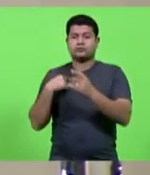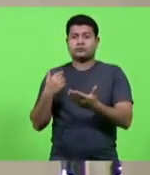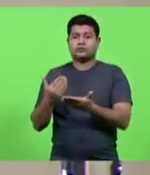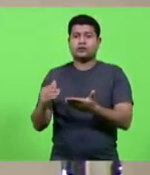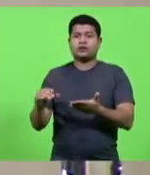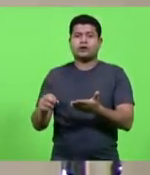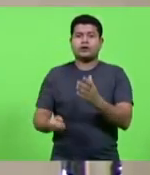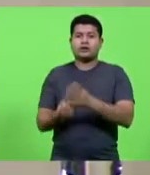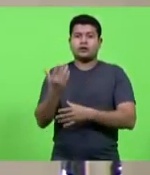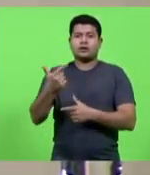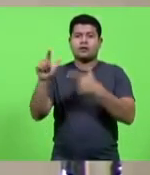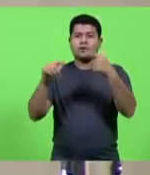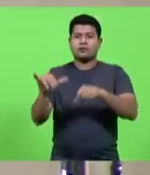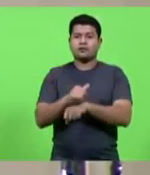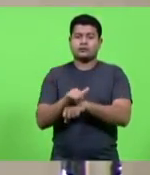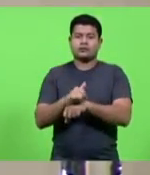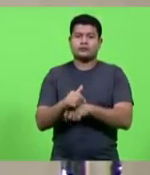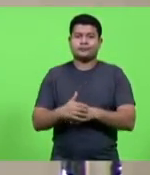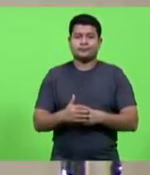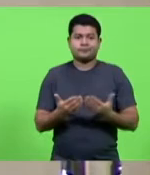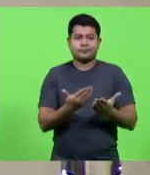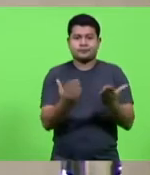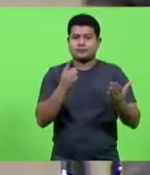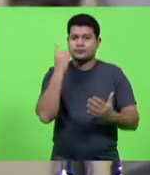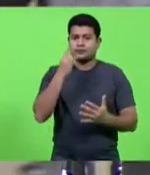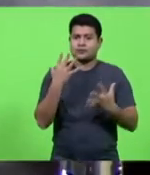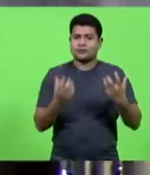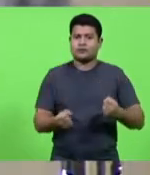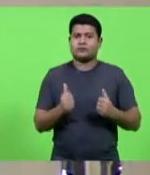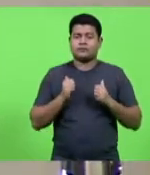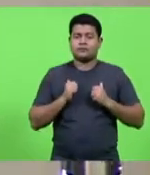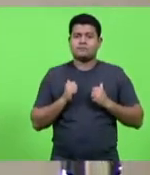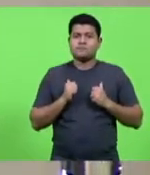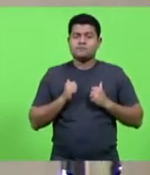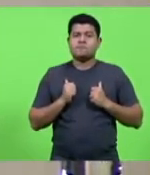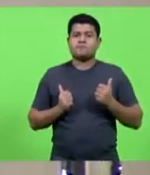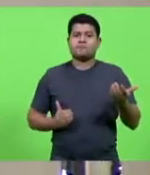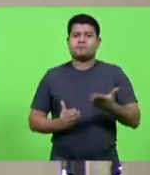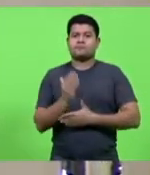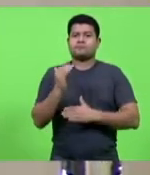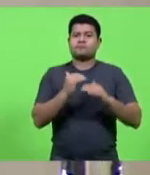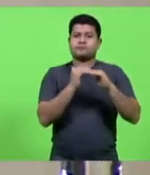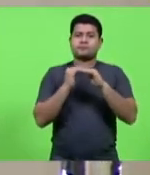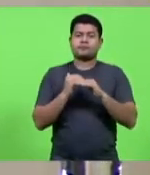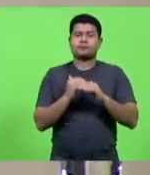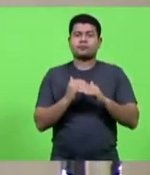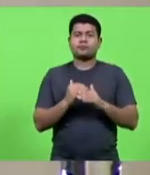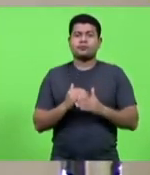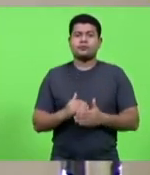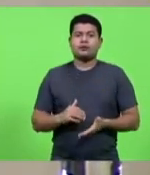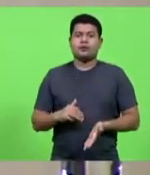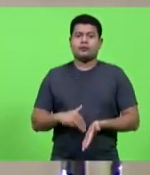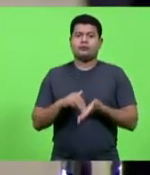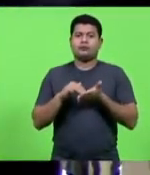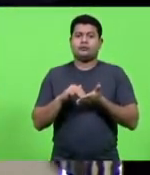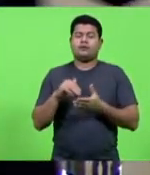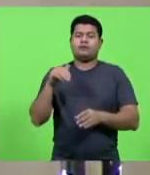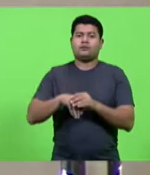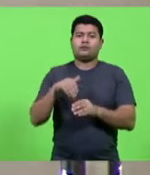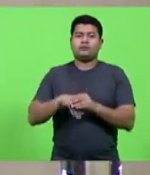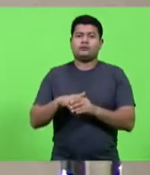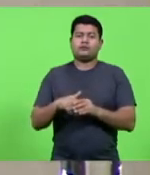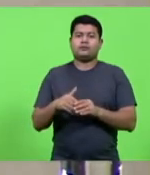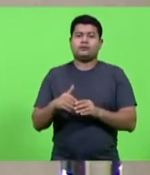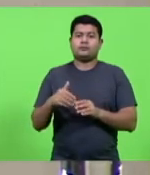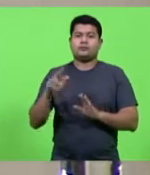outras providências. Deputados que aprovam, permaneçam como se encontram. Aprovado por unanimidade. Votação